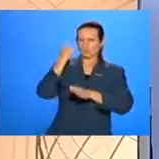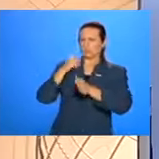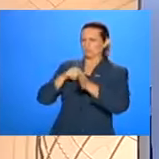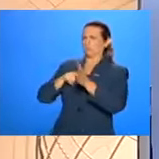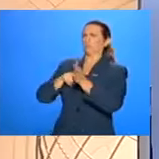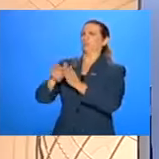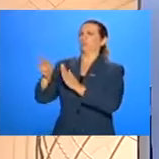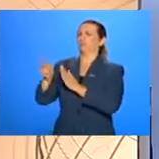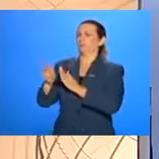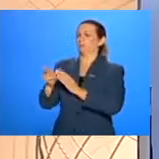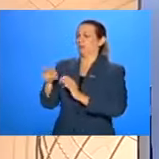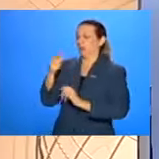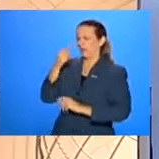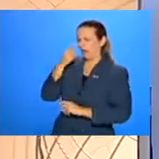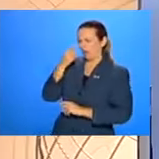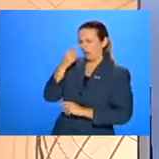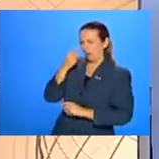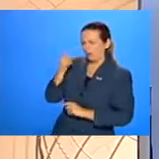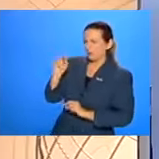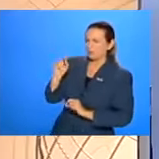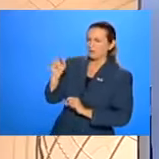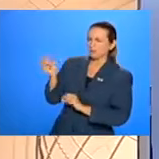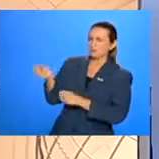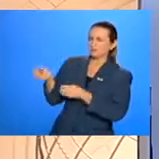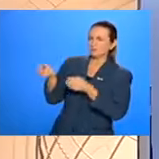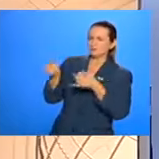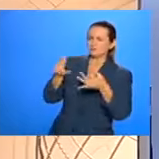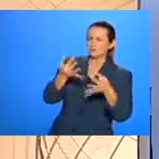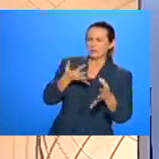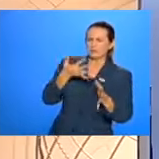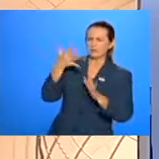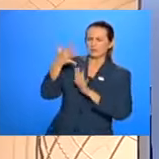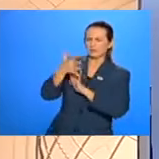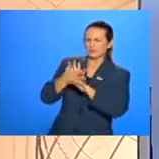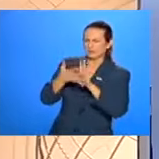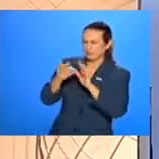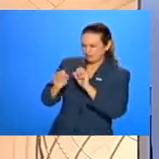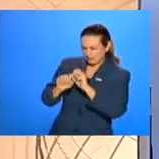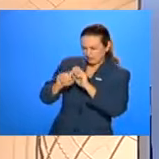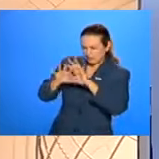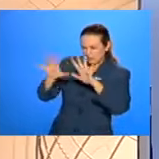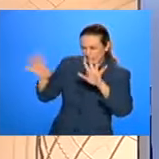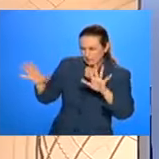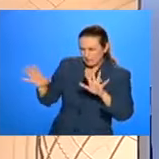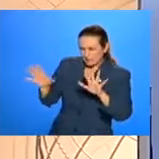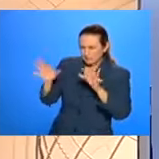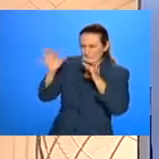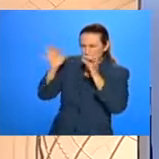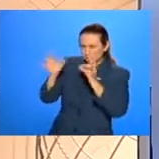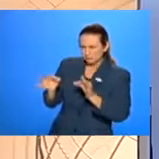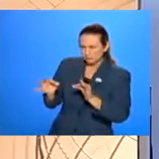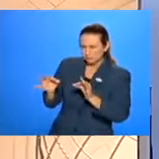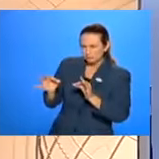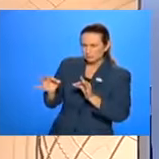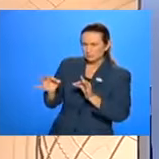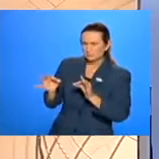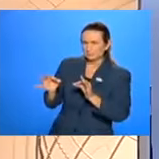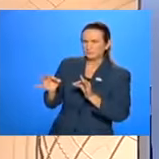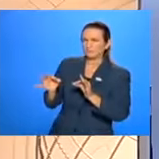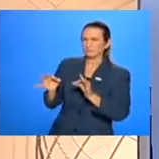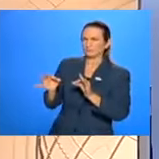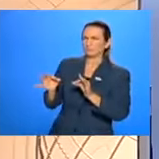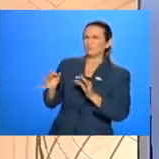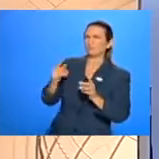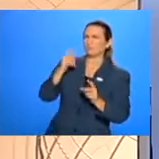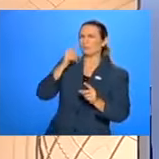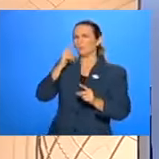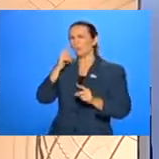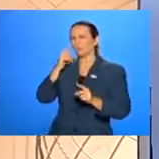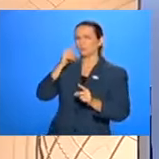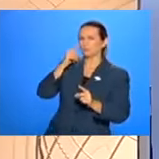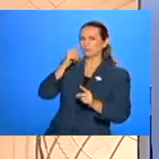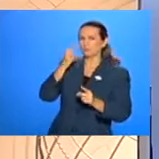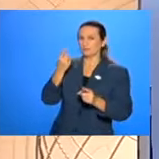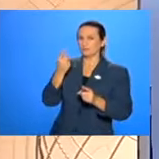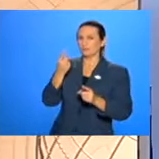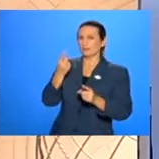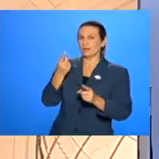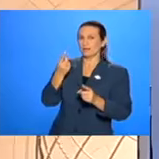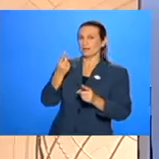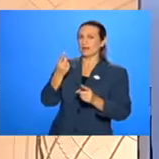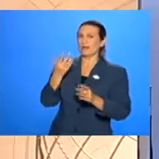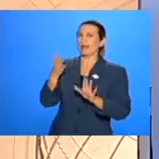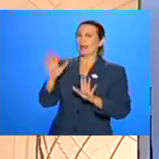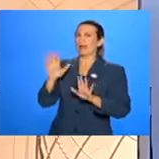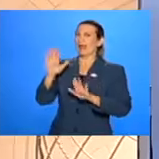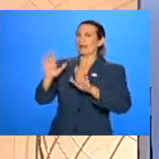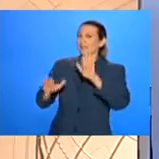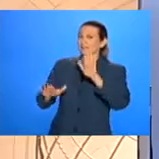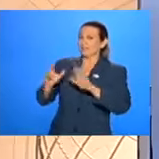à viabilidade de transmissão da mensagem através de Libras e, em certas circunstâncias, são suspeitos